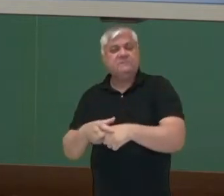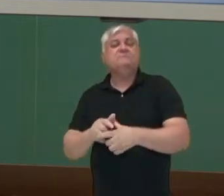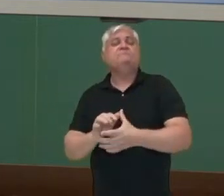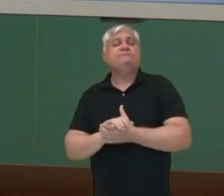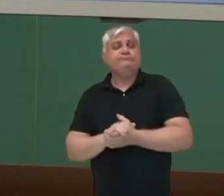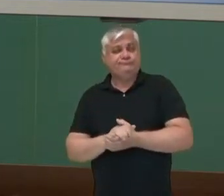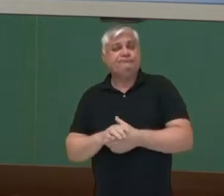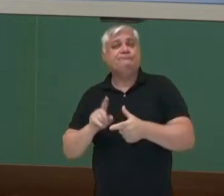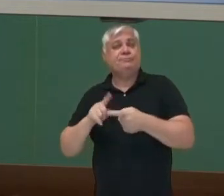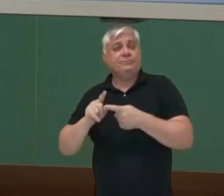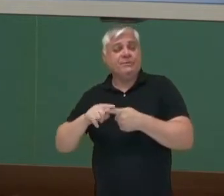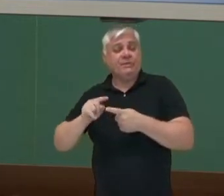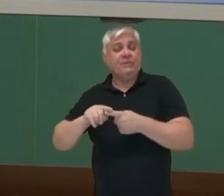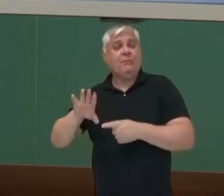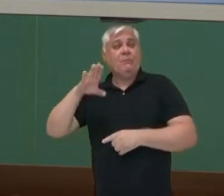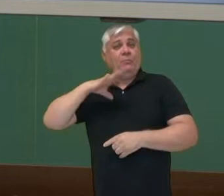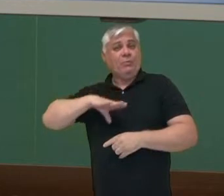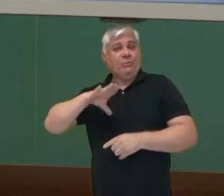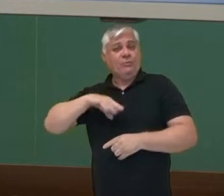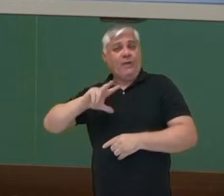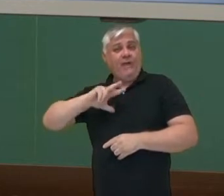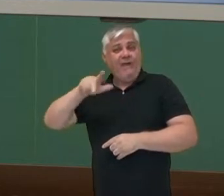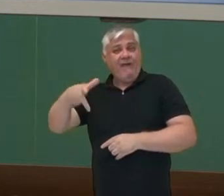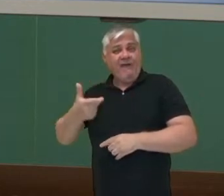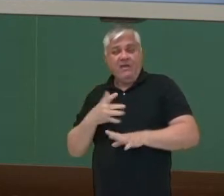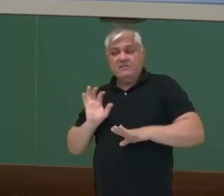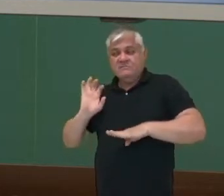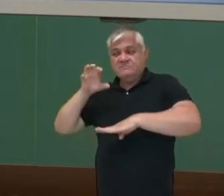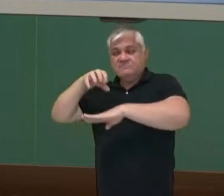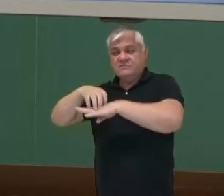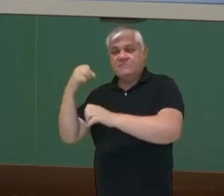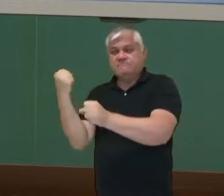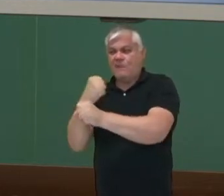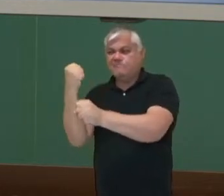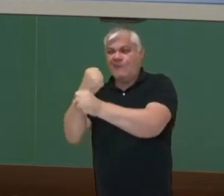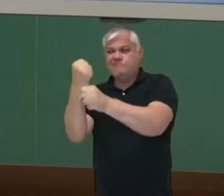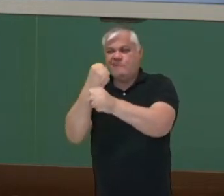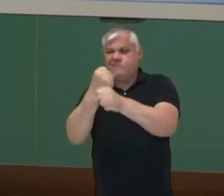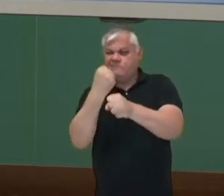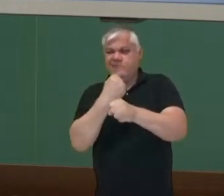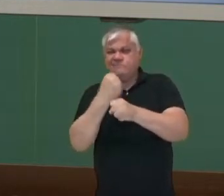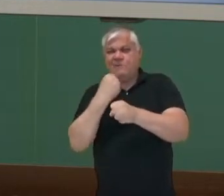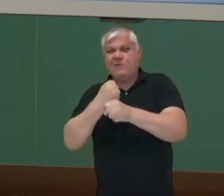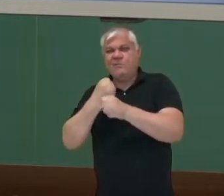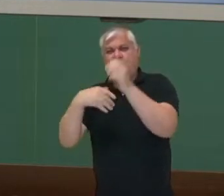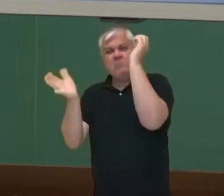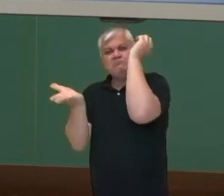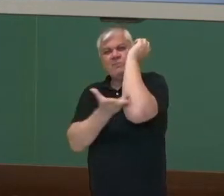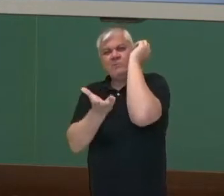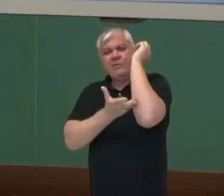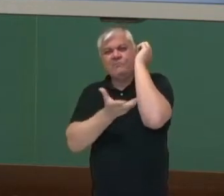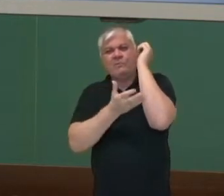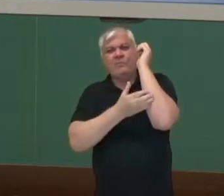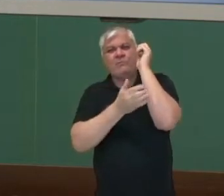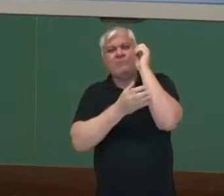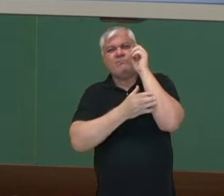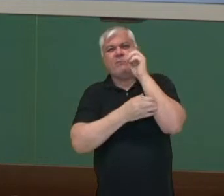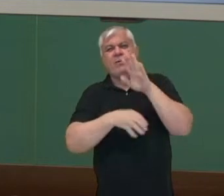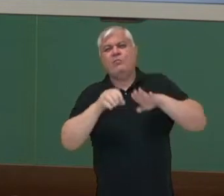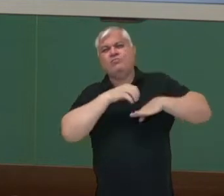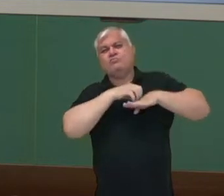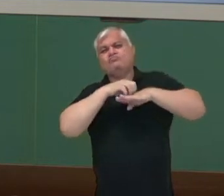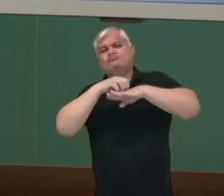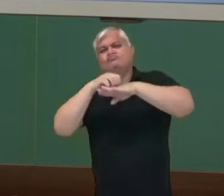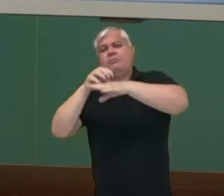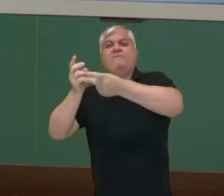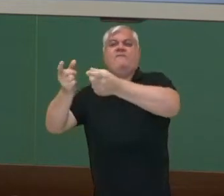colonização portuguesa. A gente teve uma aceleração nessa retirada da vegetação ali, muito intensa, né? Porque